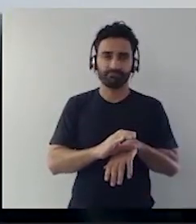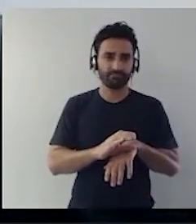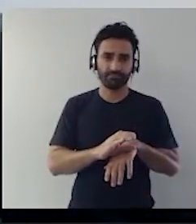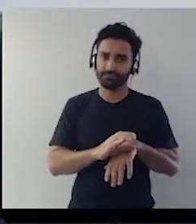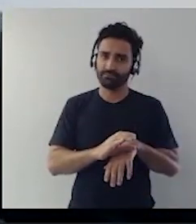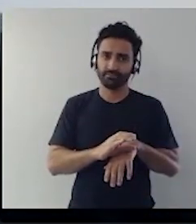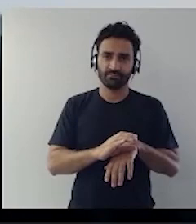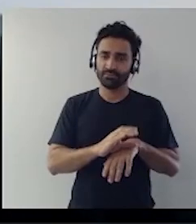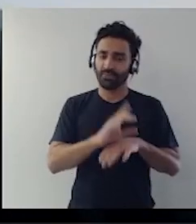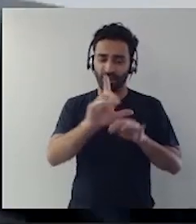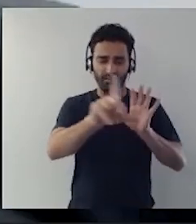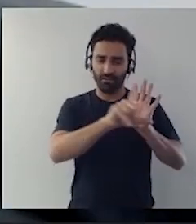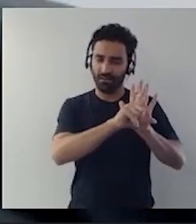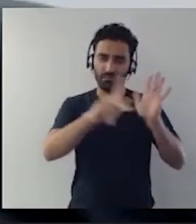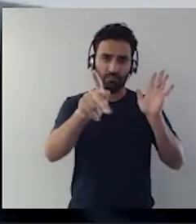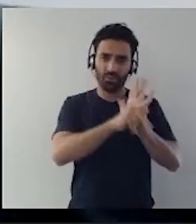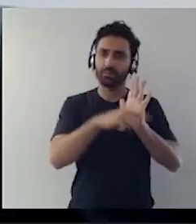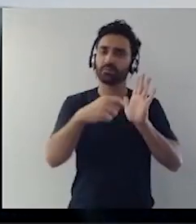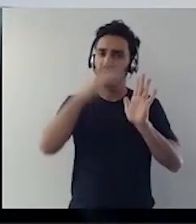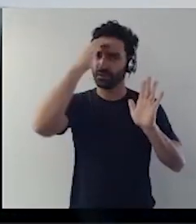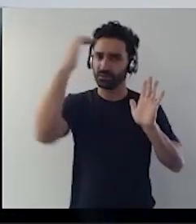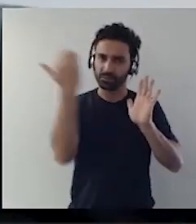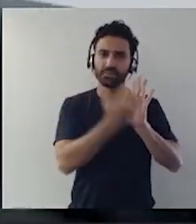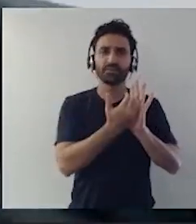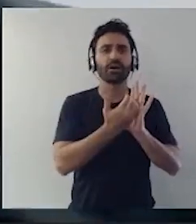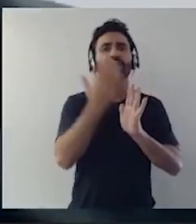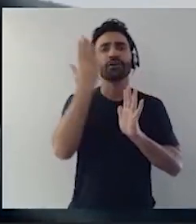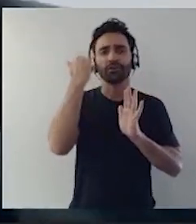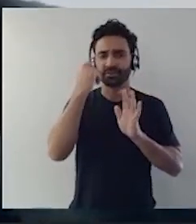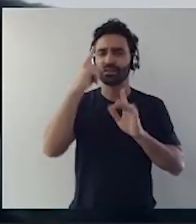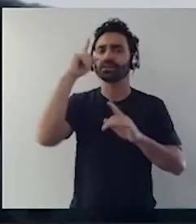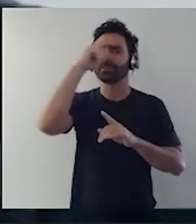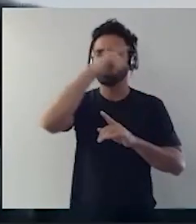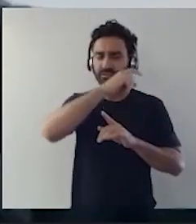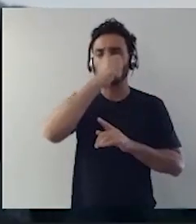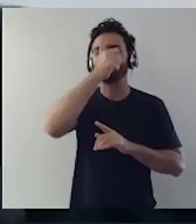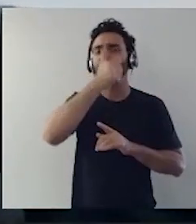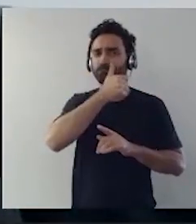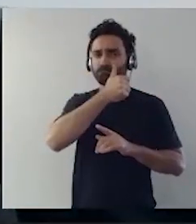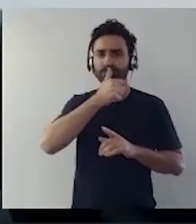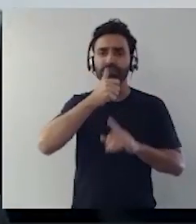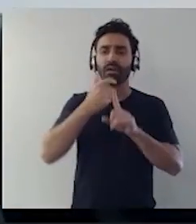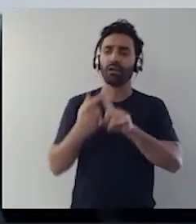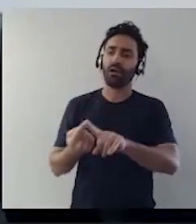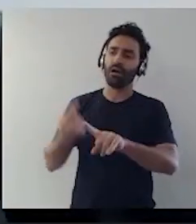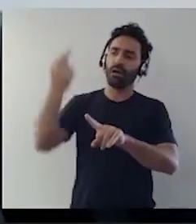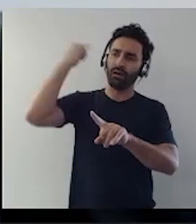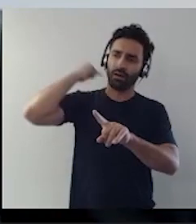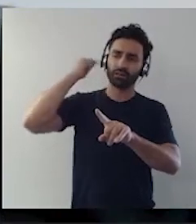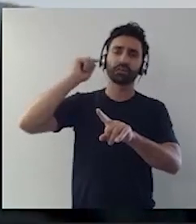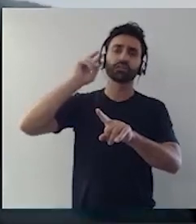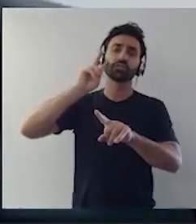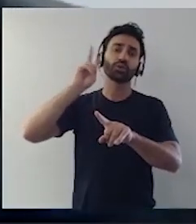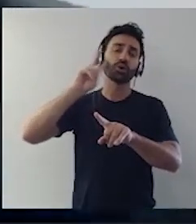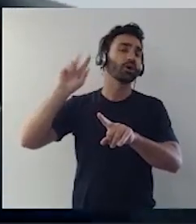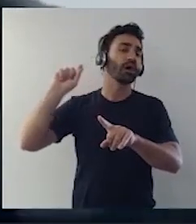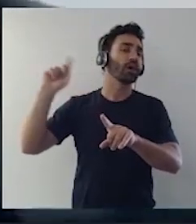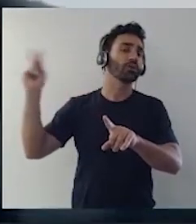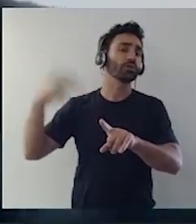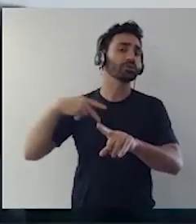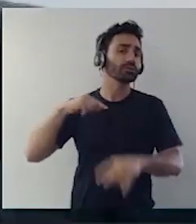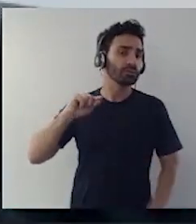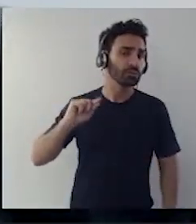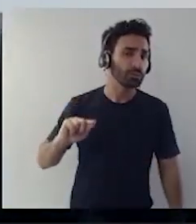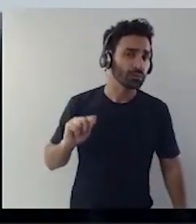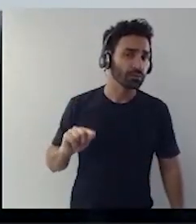do marco constitucional. Vai doer muito. Já doeu logo atrás na nossa história, quando nós